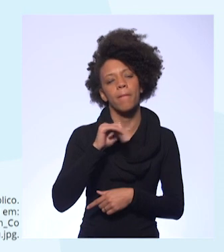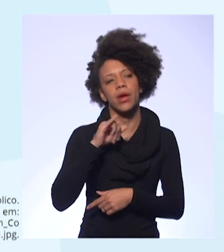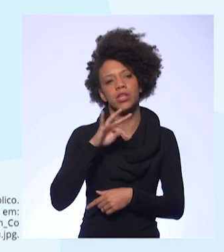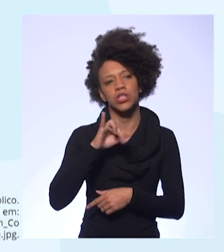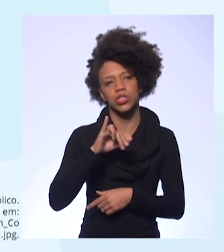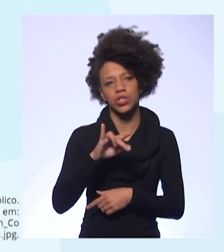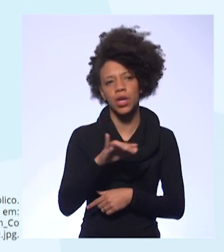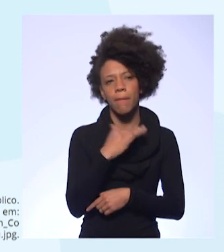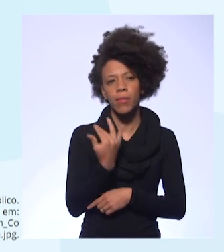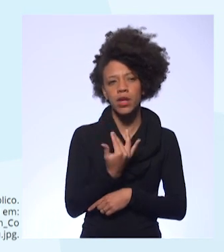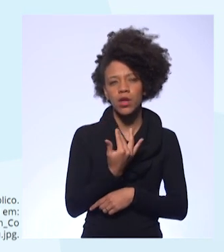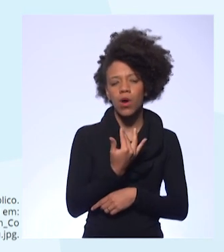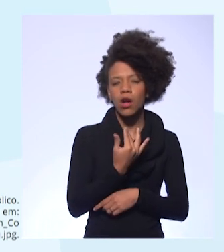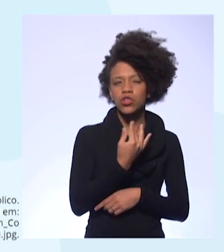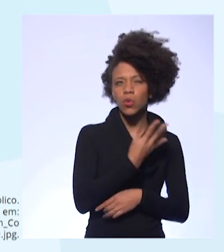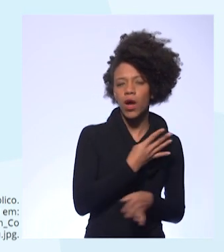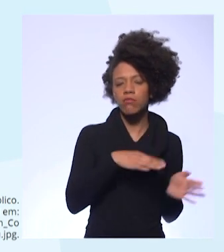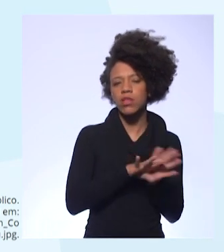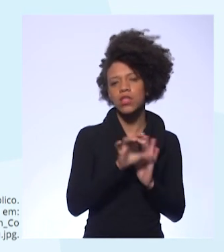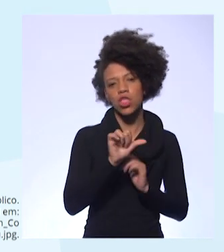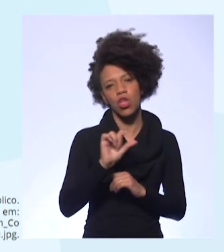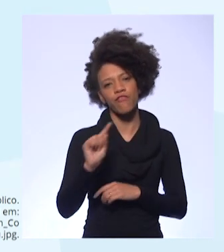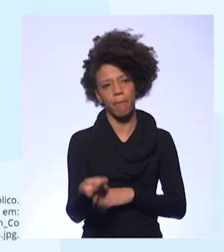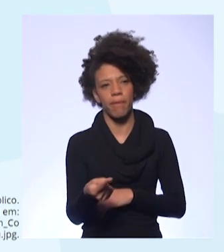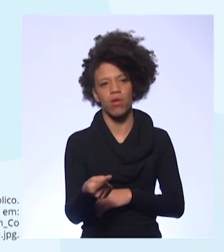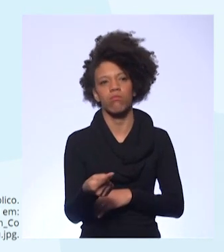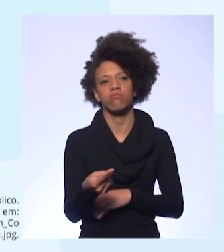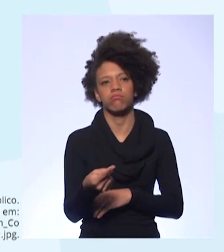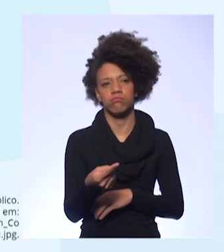certeza de 4 a 9 mil soldados brasileiros